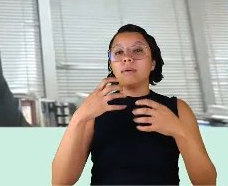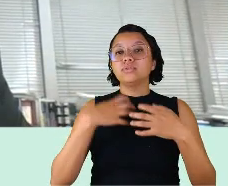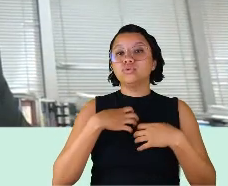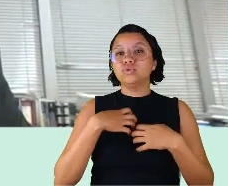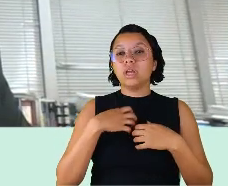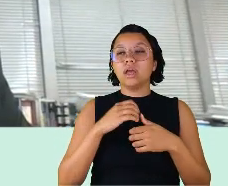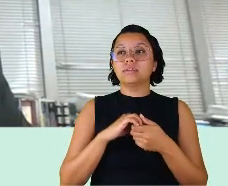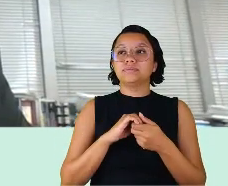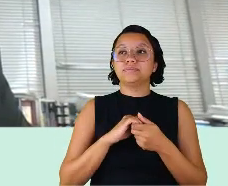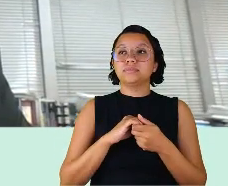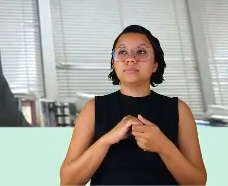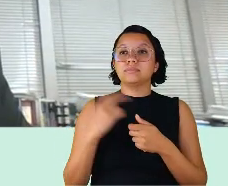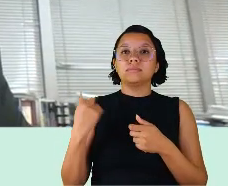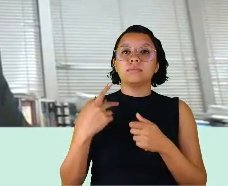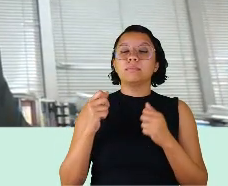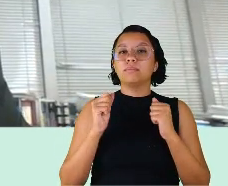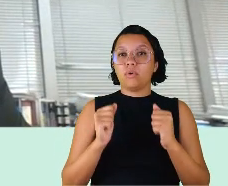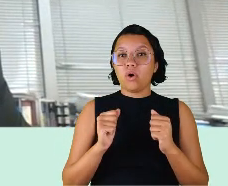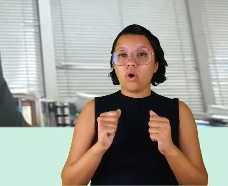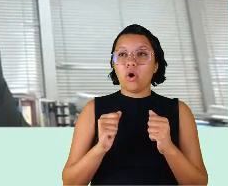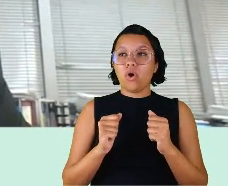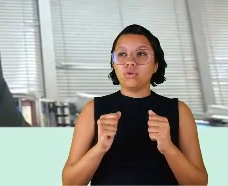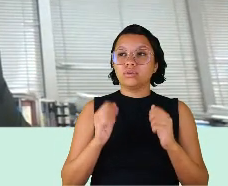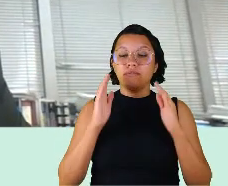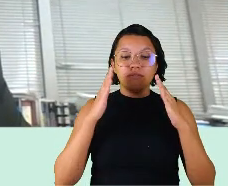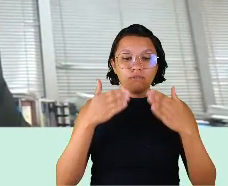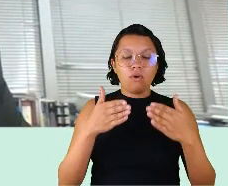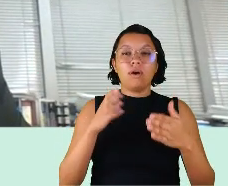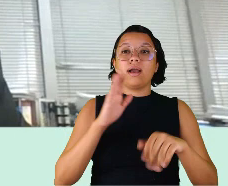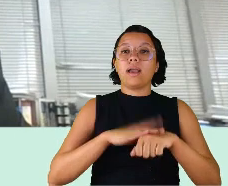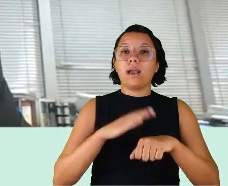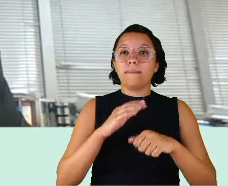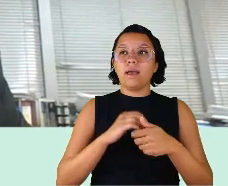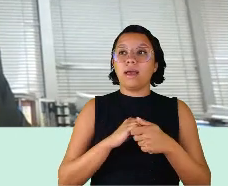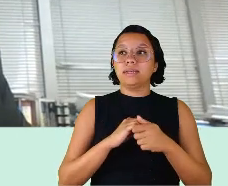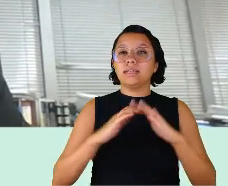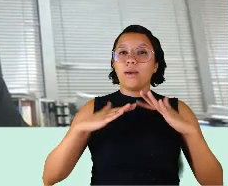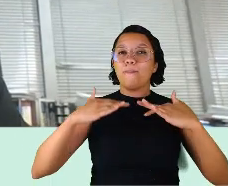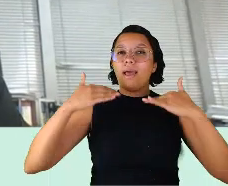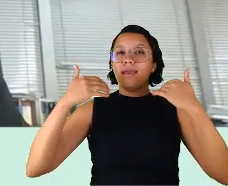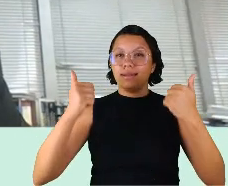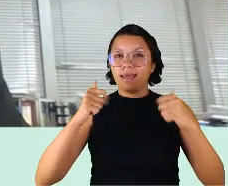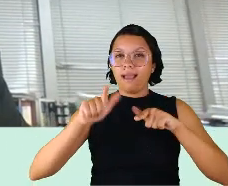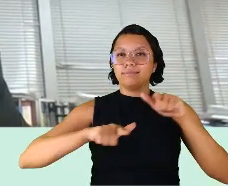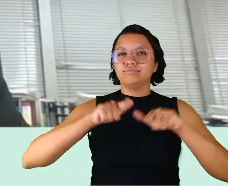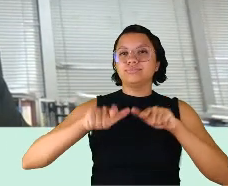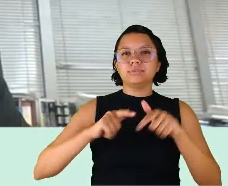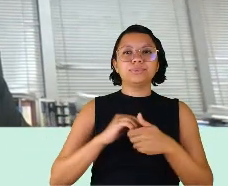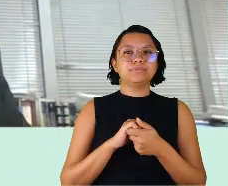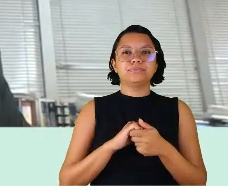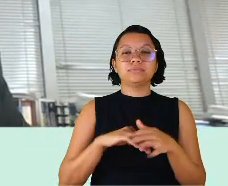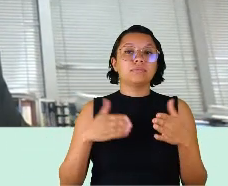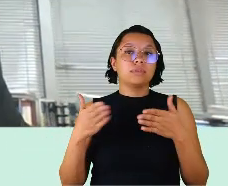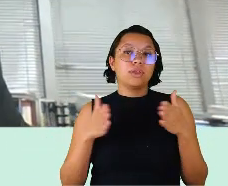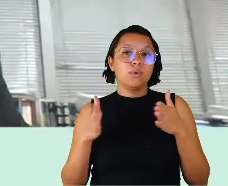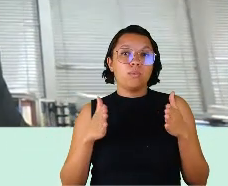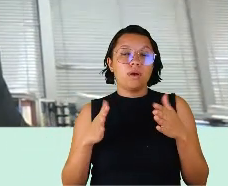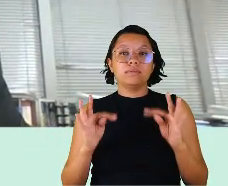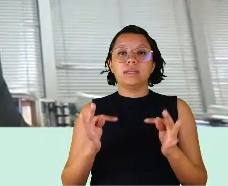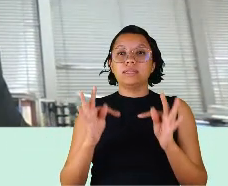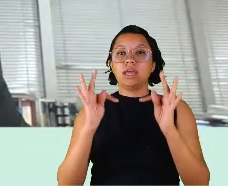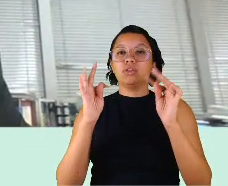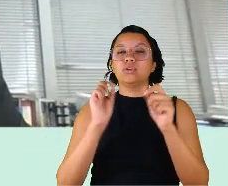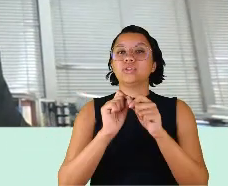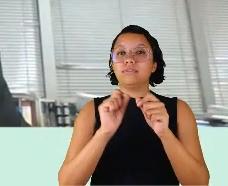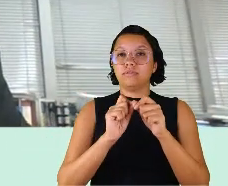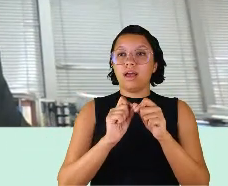forma que a gente possa se dedicar mais à qualidade do trabalho, né, enquanto a tecnologia